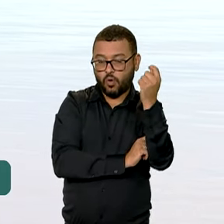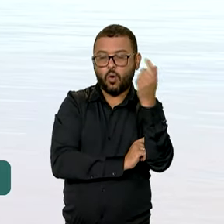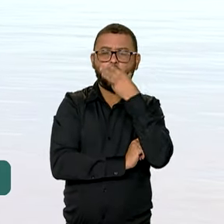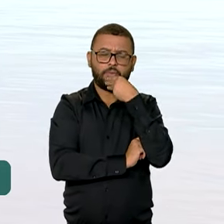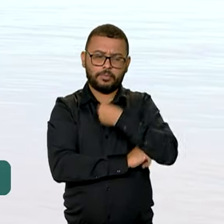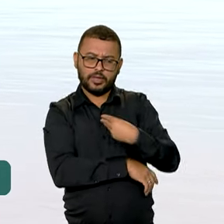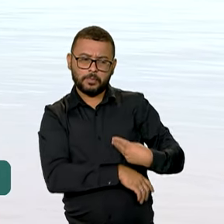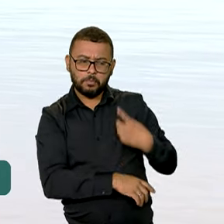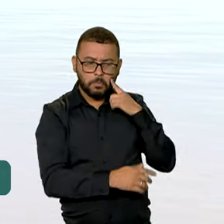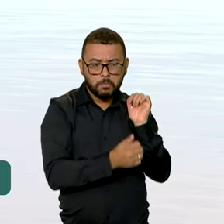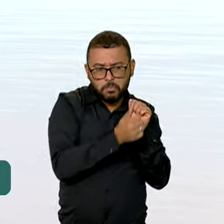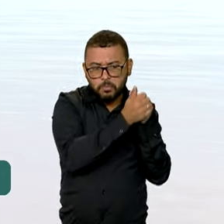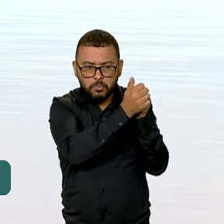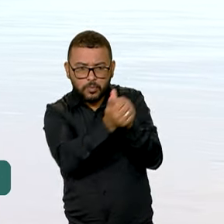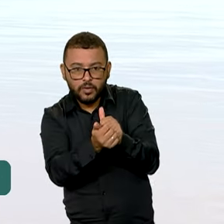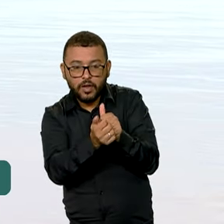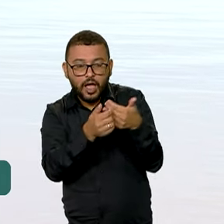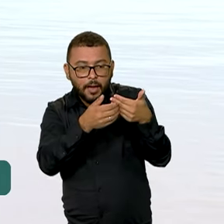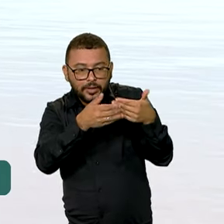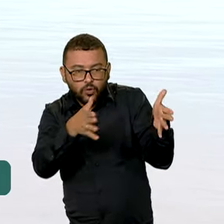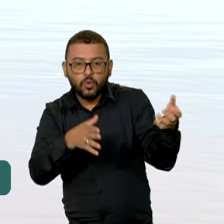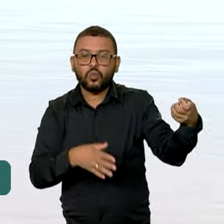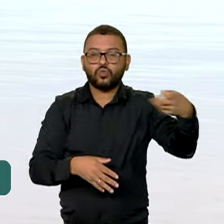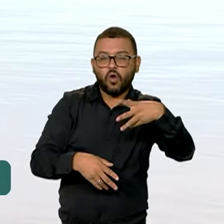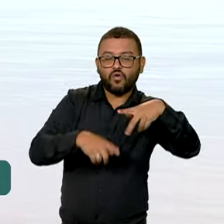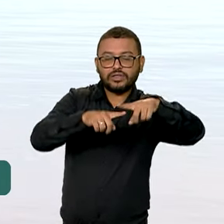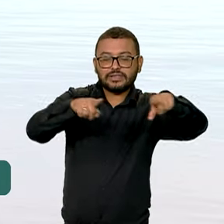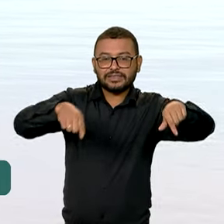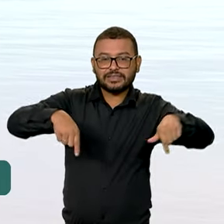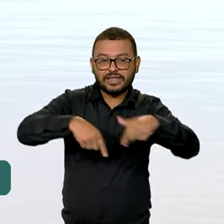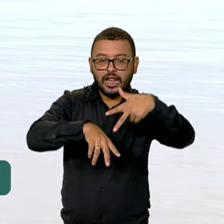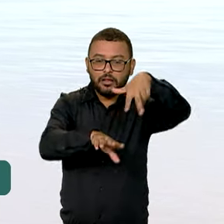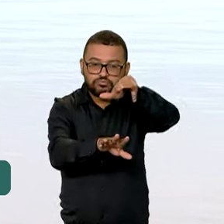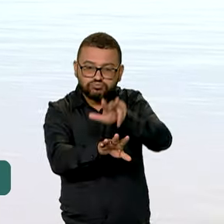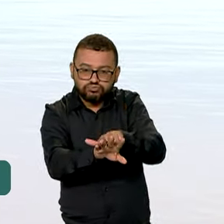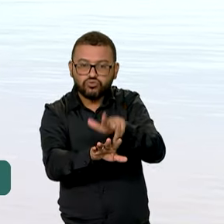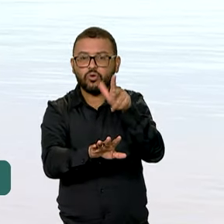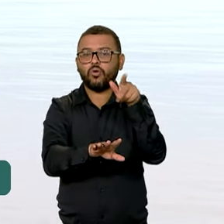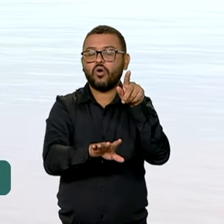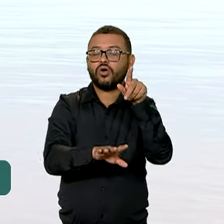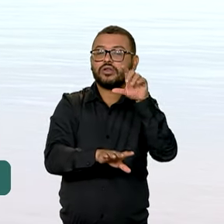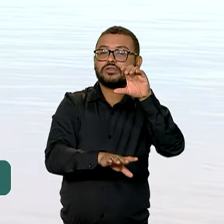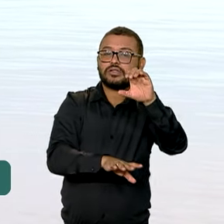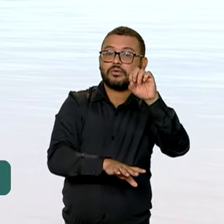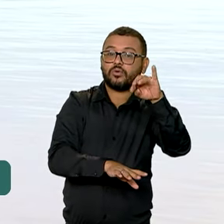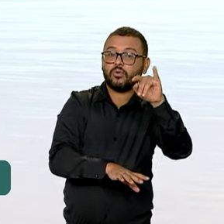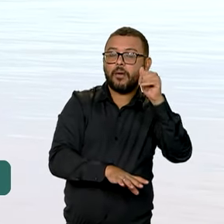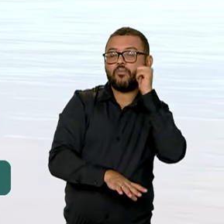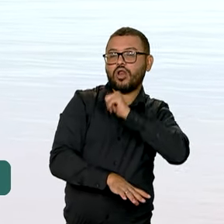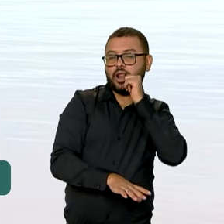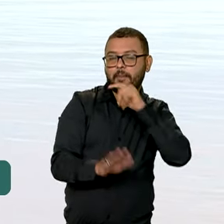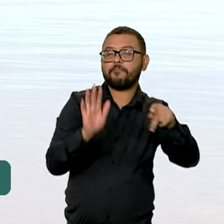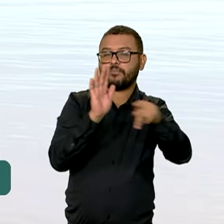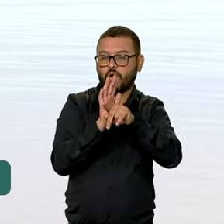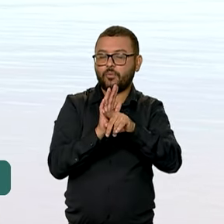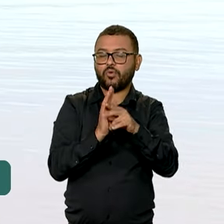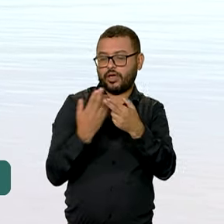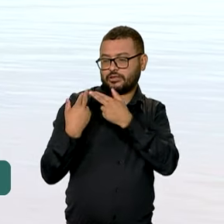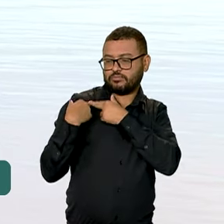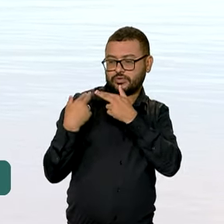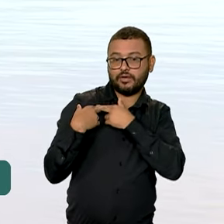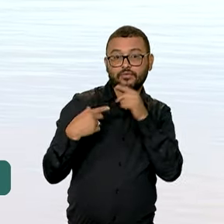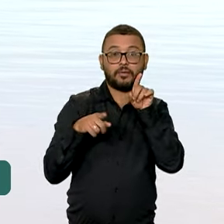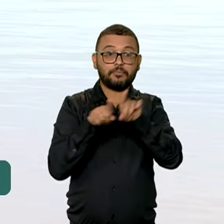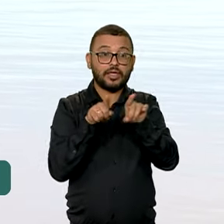ministro acompanhou a abertura de novos leitos no Hospital Fêmea, especializado em saúde da mulher. Também visitou